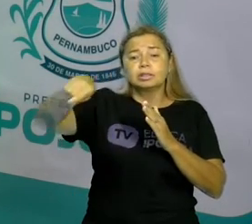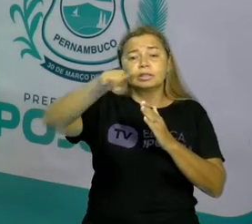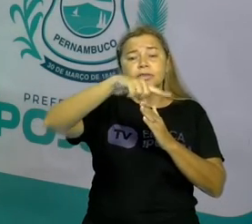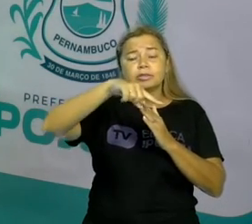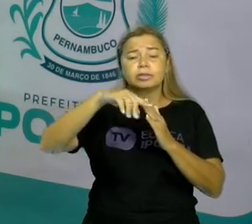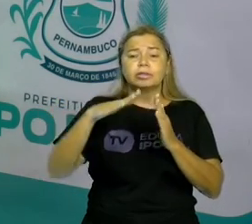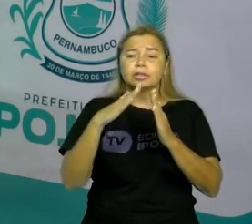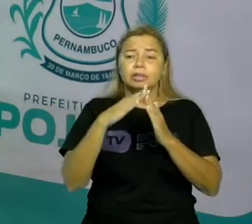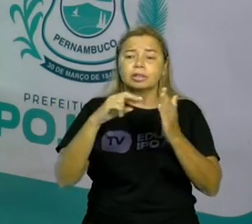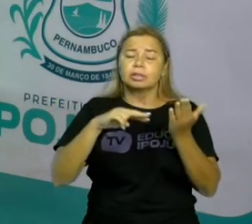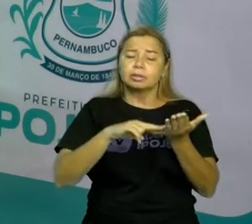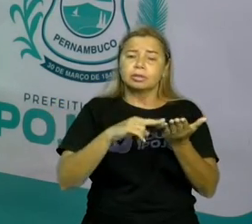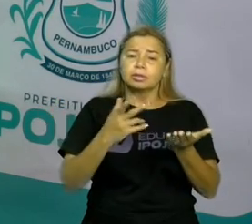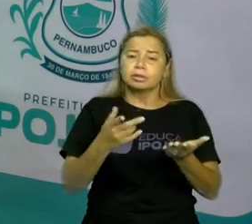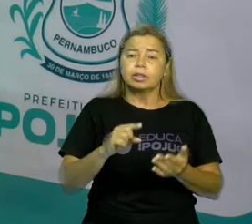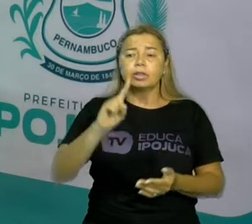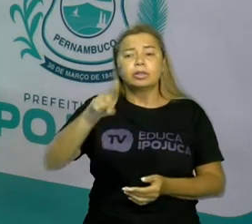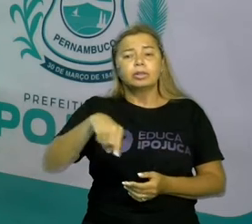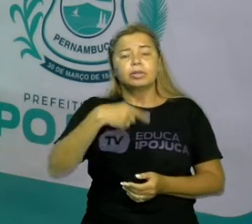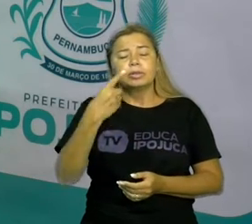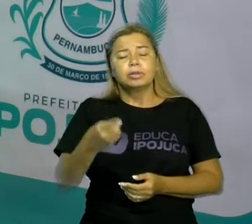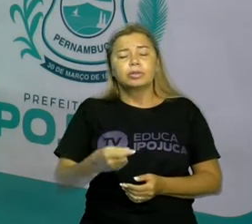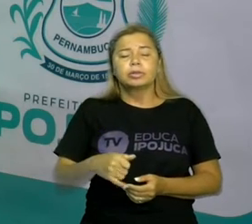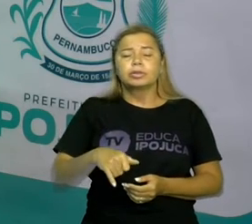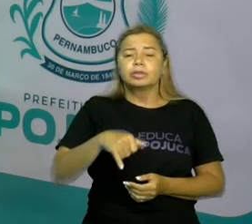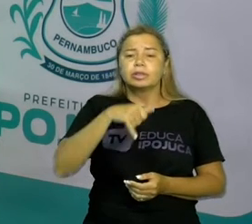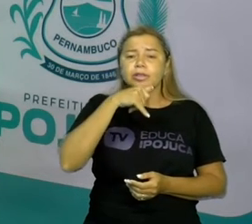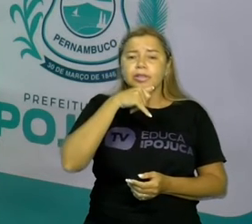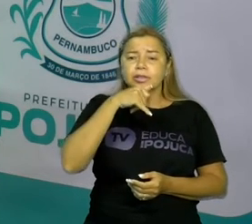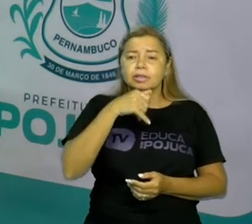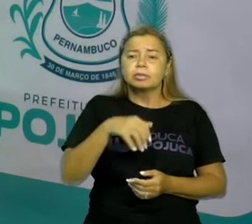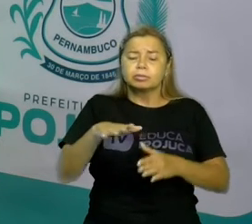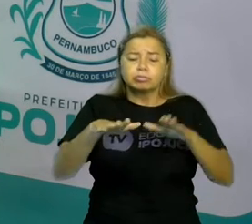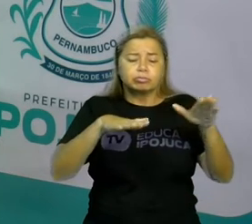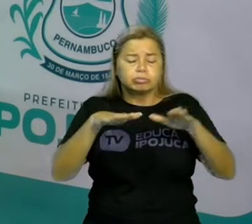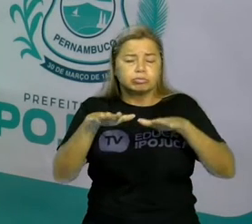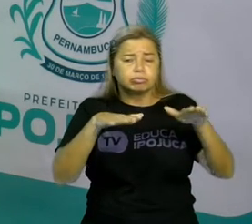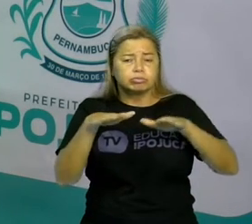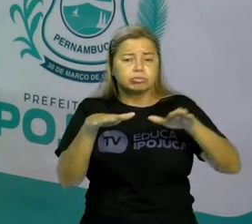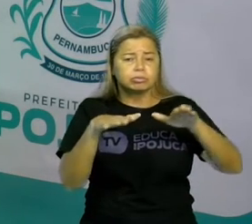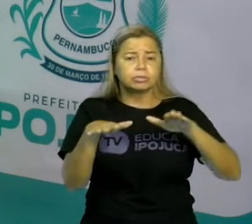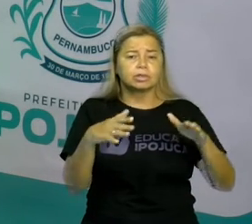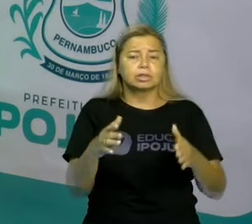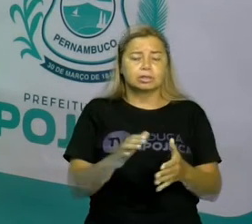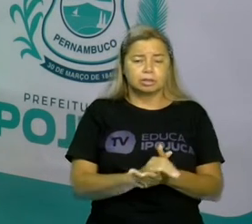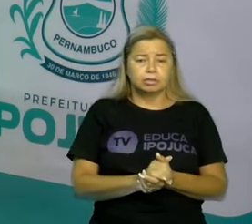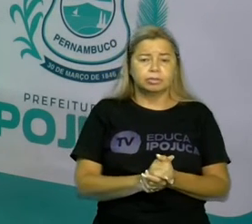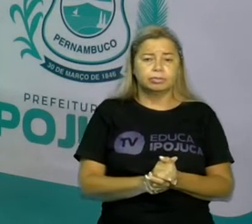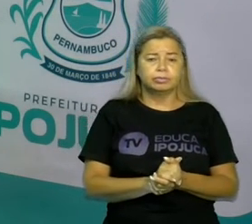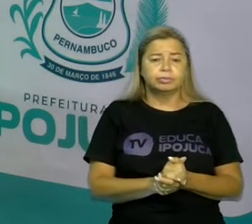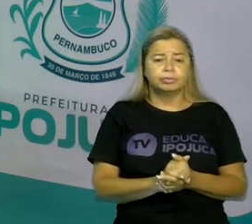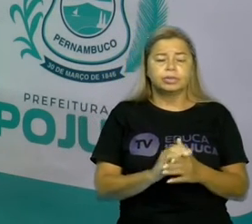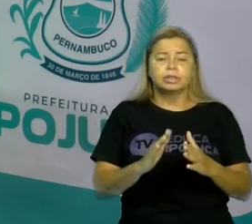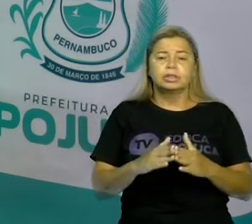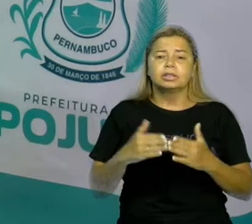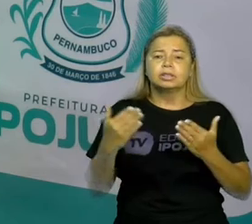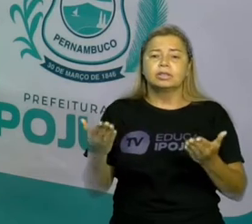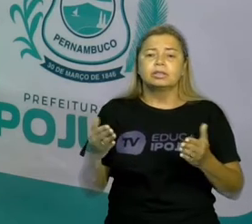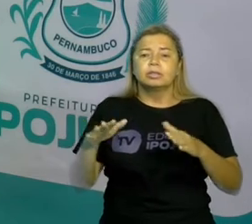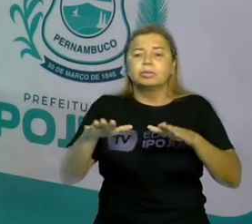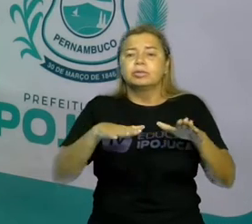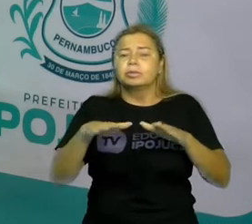seria outra exemplo de imóvel mentação na movimentação não